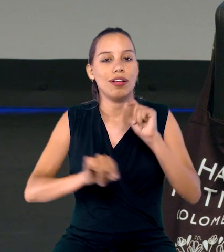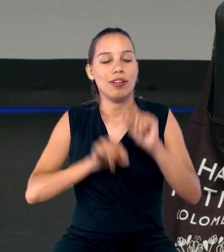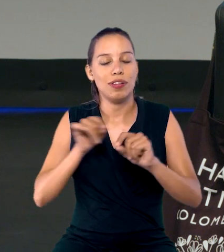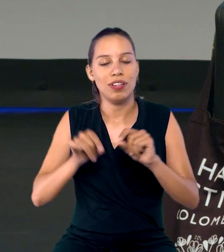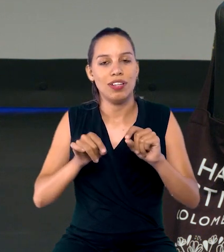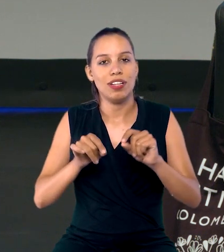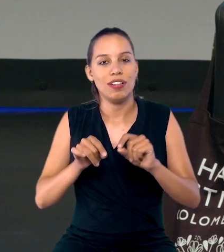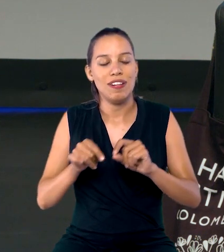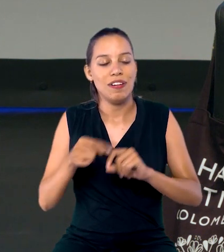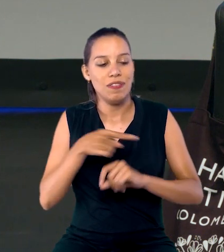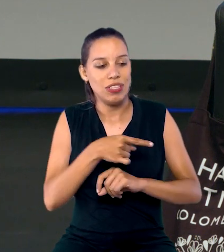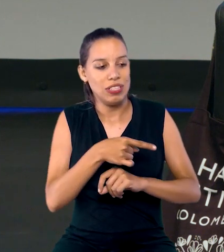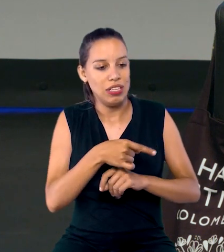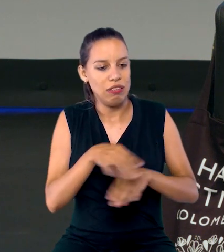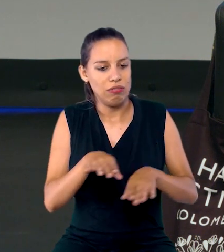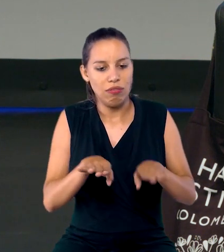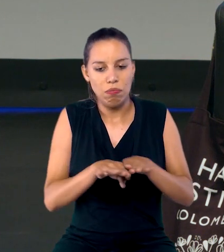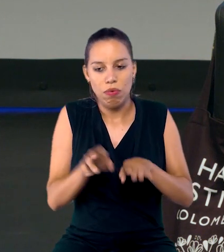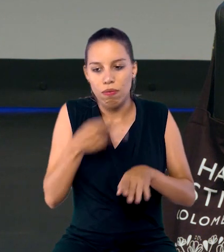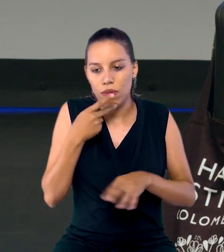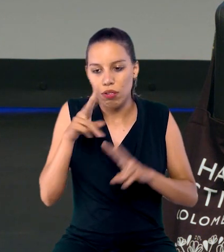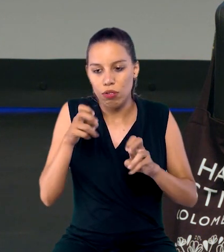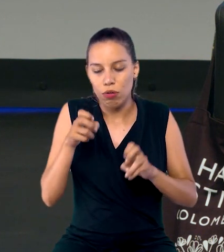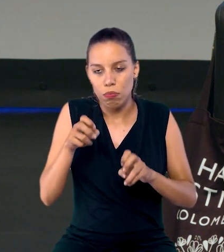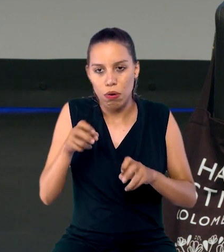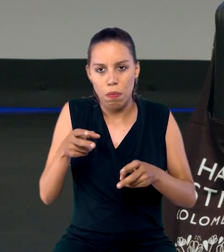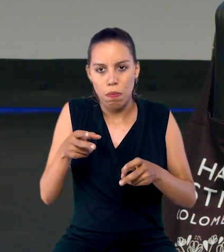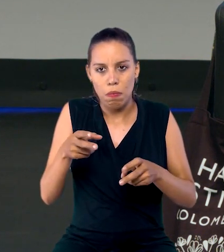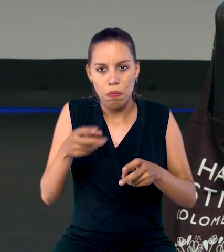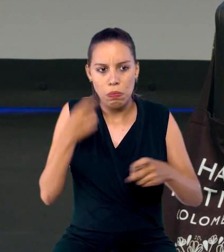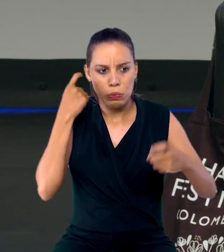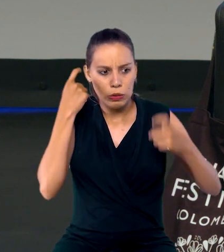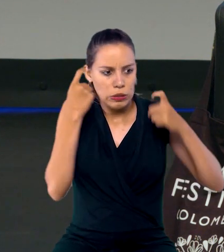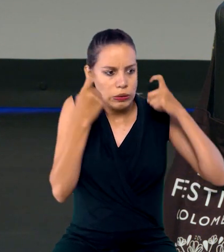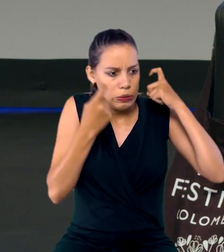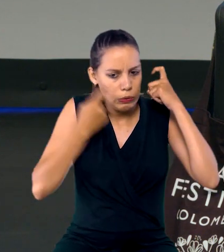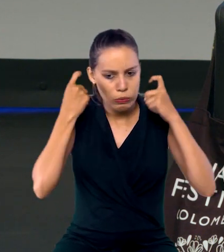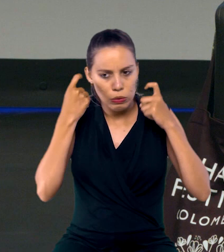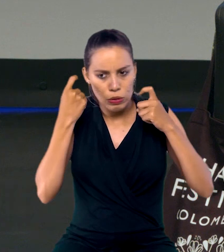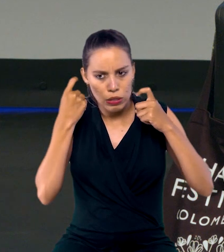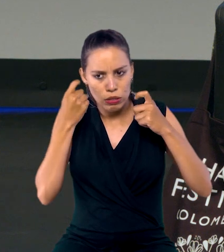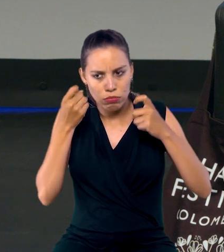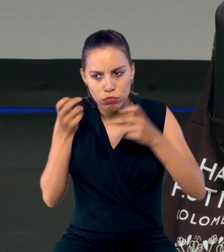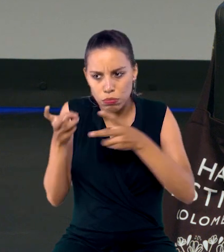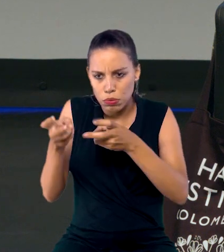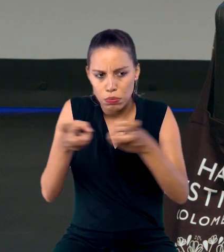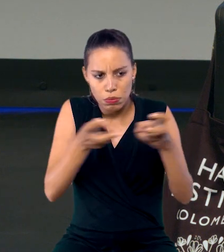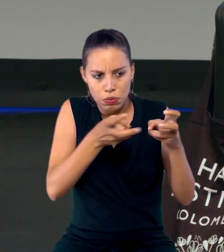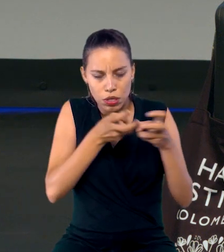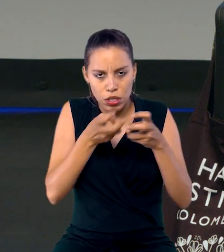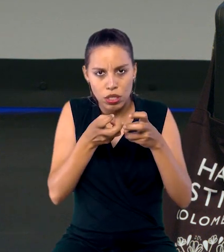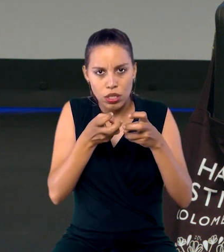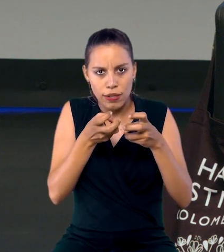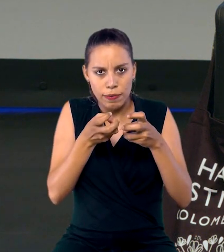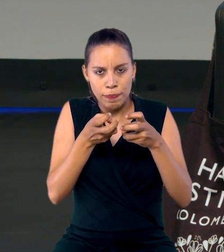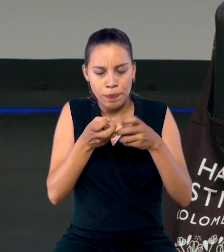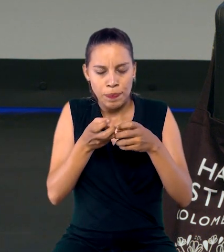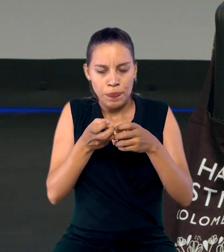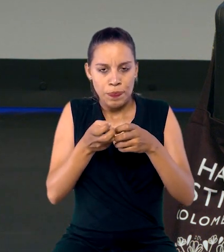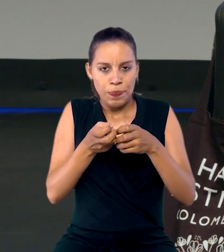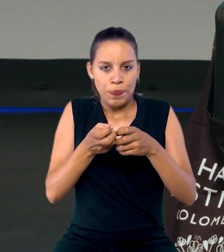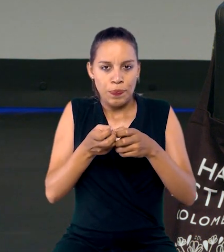né, dessa sua preocupação com a escuta, né, com os riscos, os cuidados com a